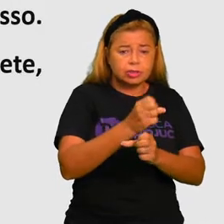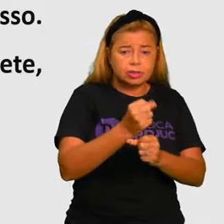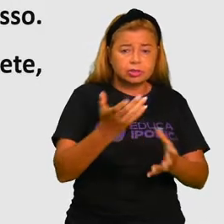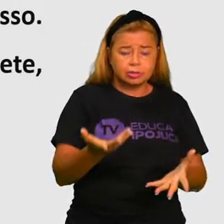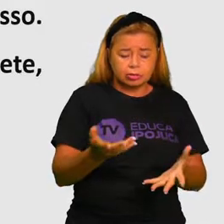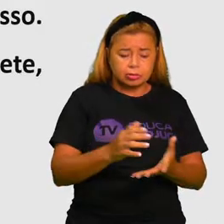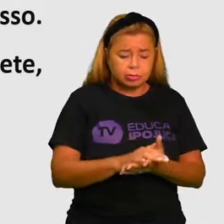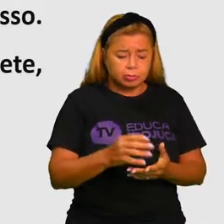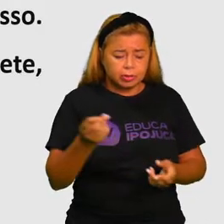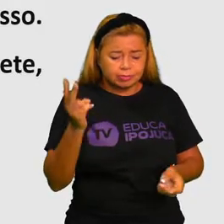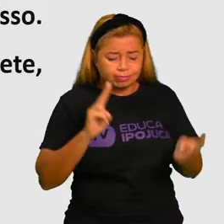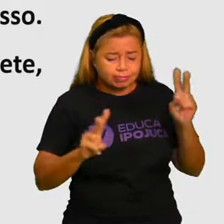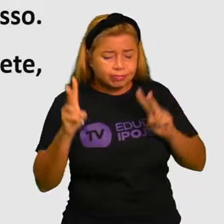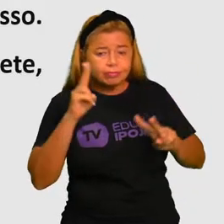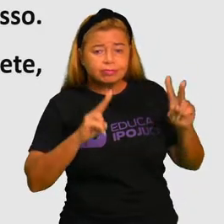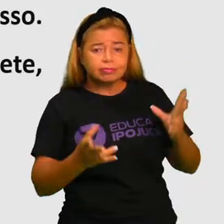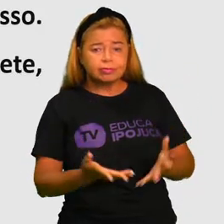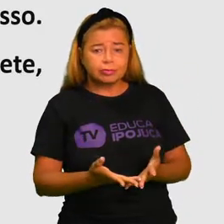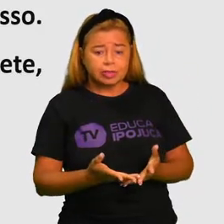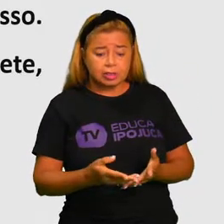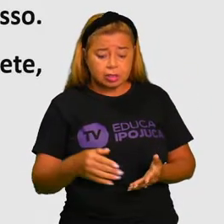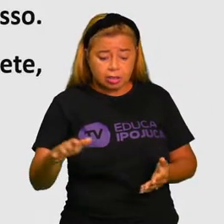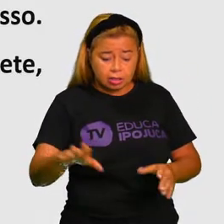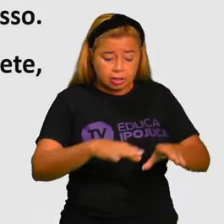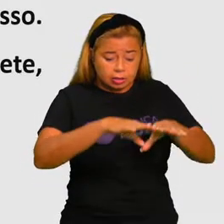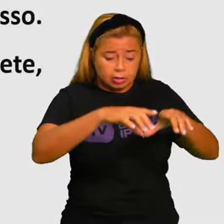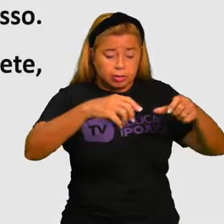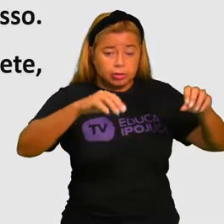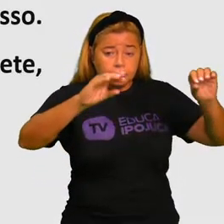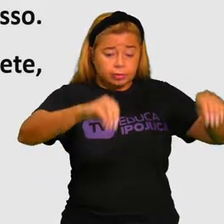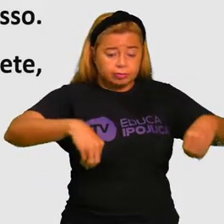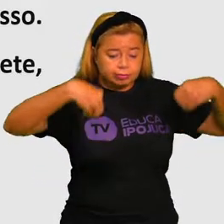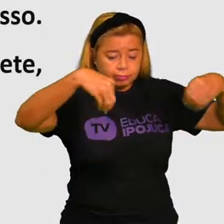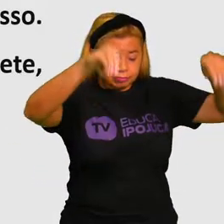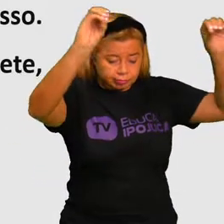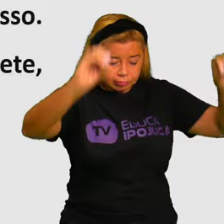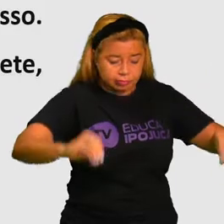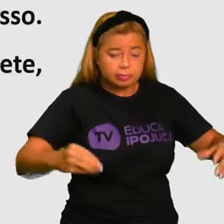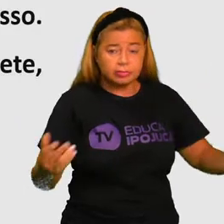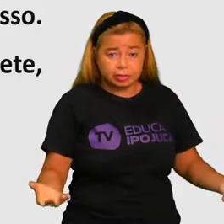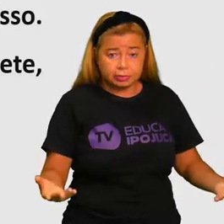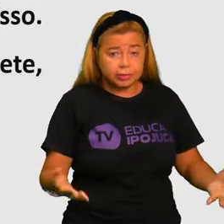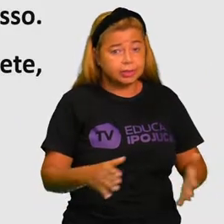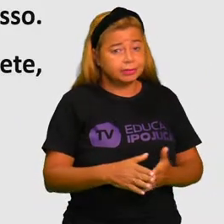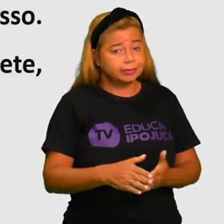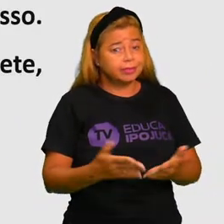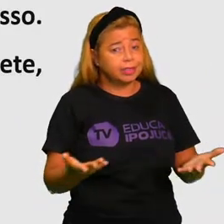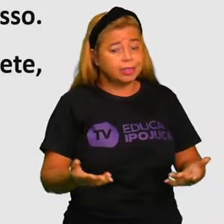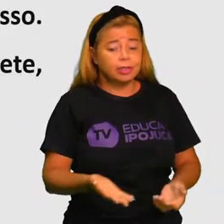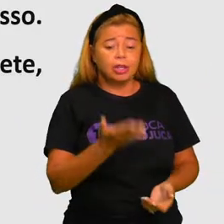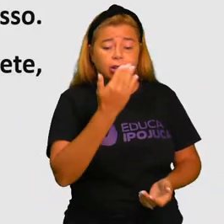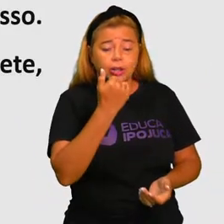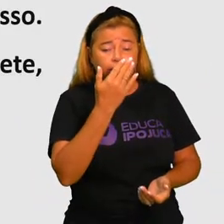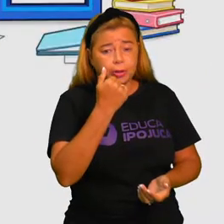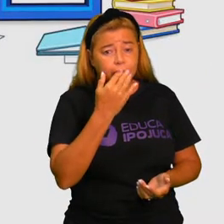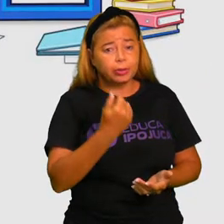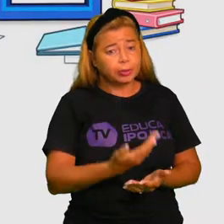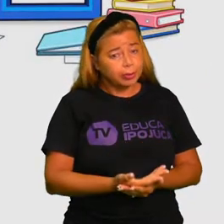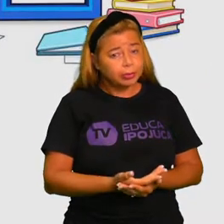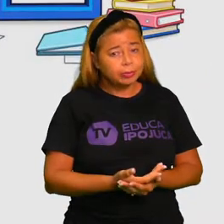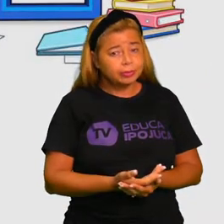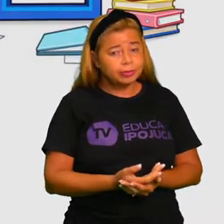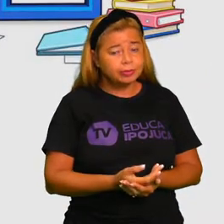se não quis puxar o tapete melhor comer a sua torrada no alto de uma escada